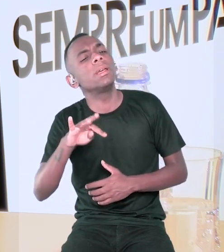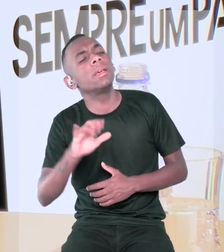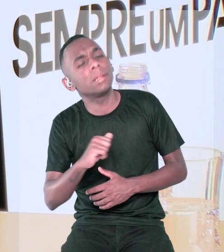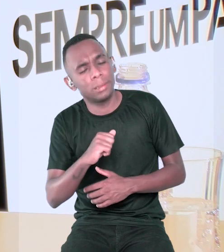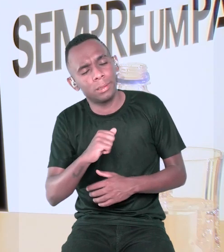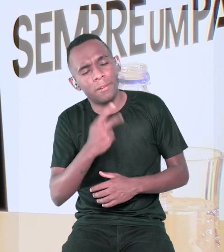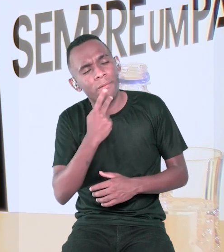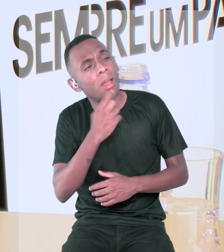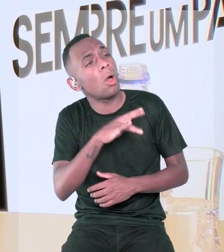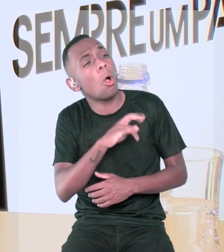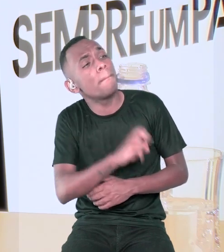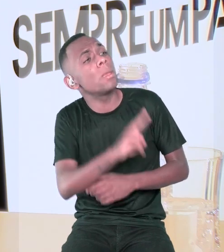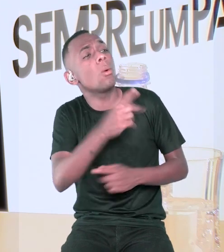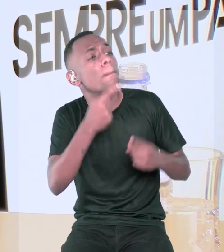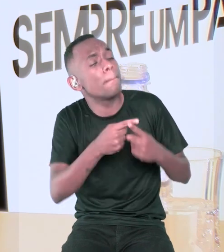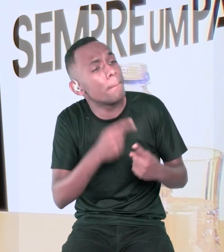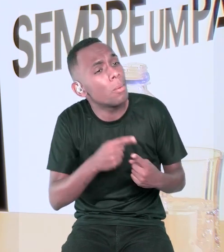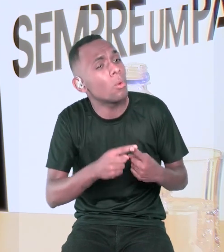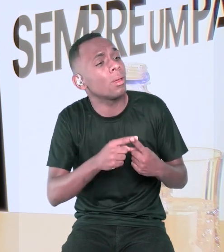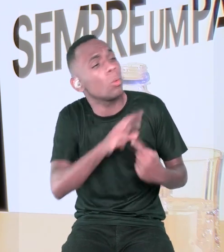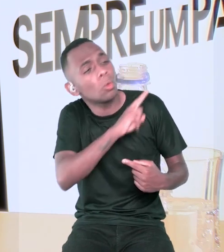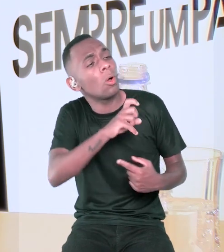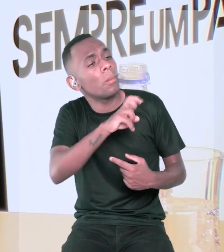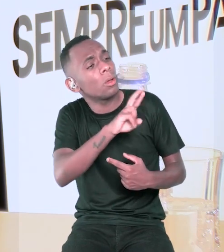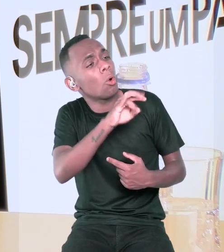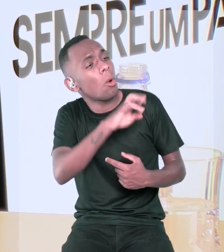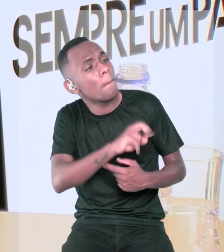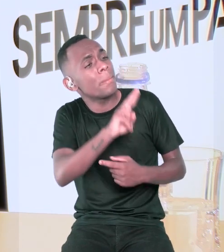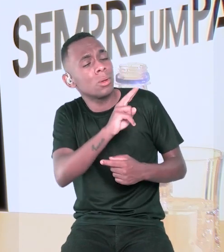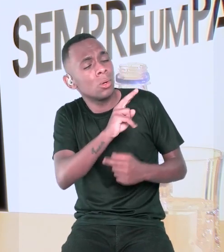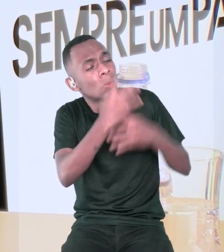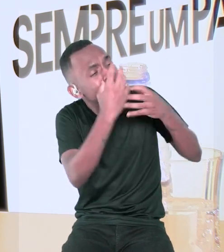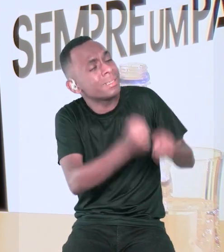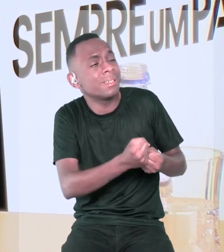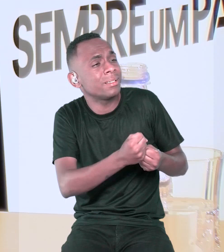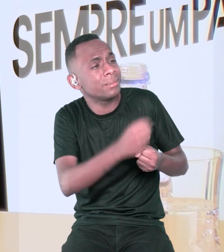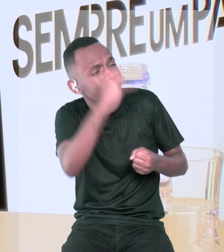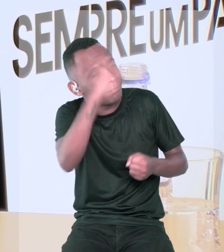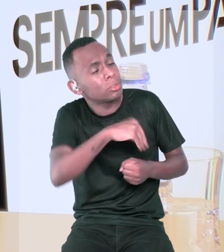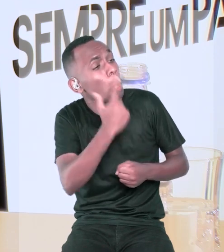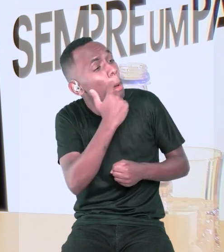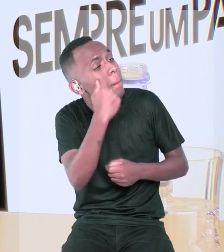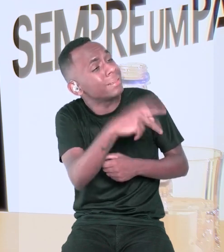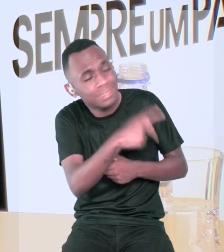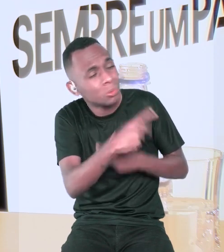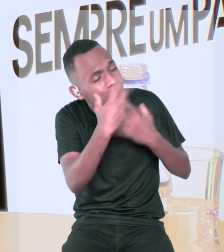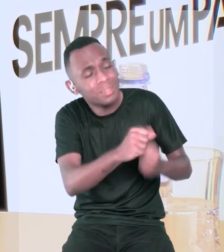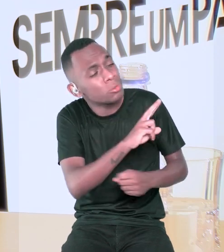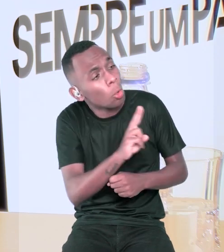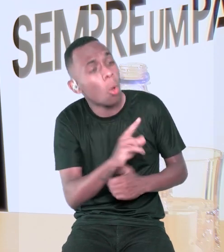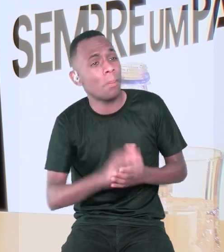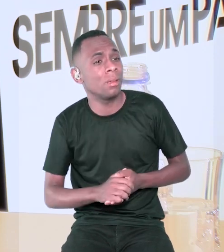Julieta: Romeu, Romeu, por que há de ser Romeu? Negue o seu pai,